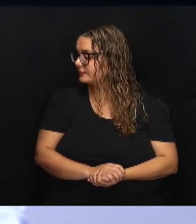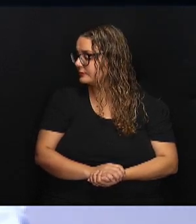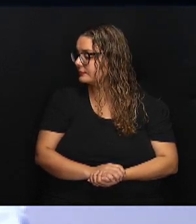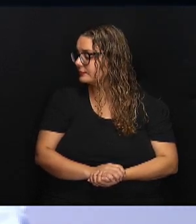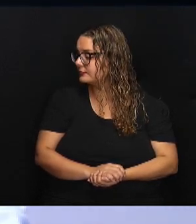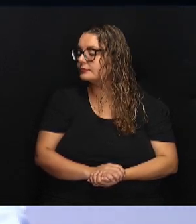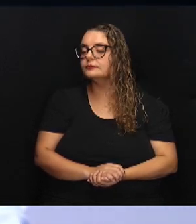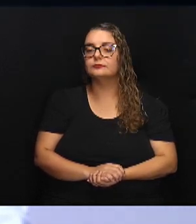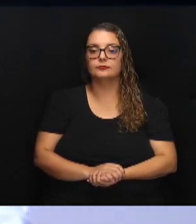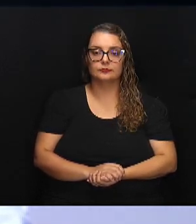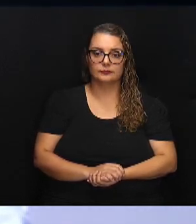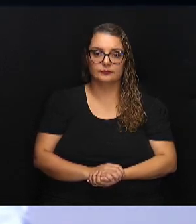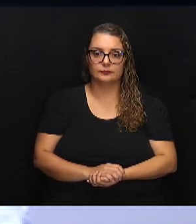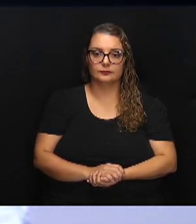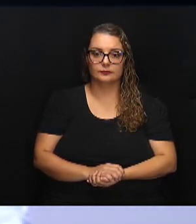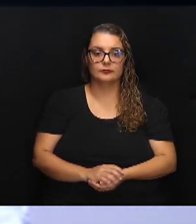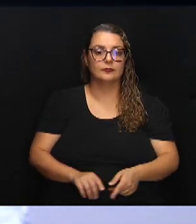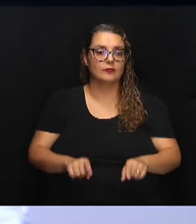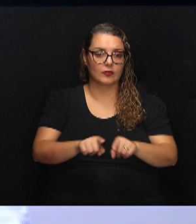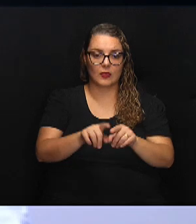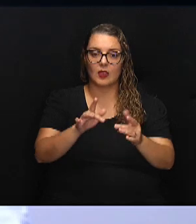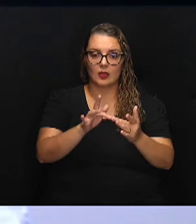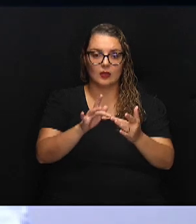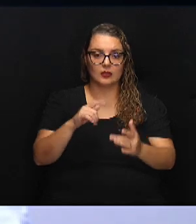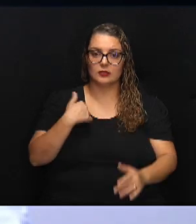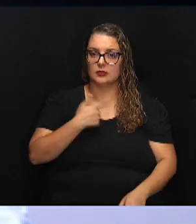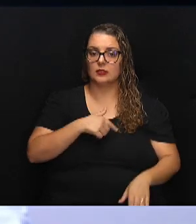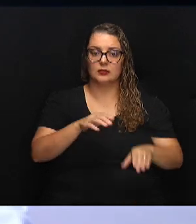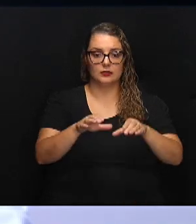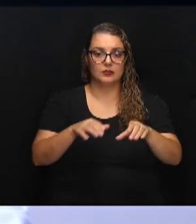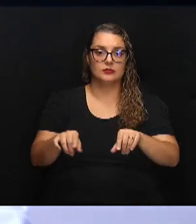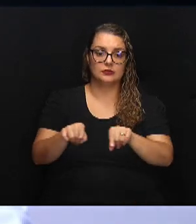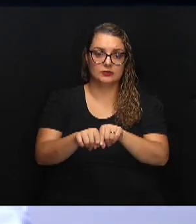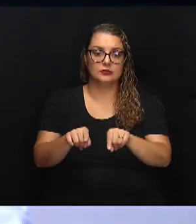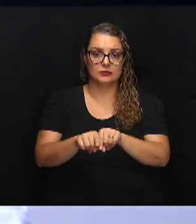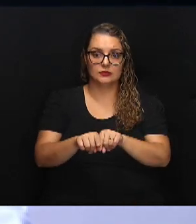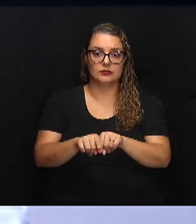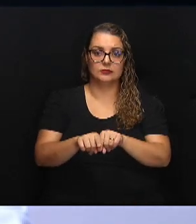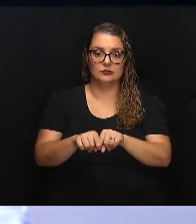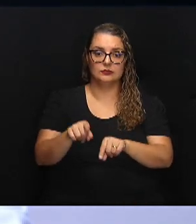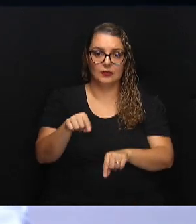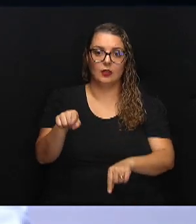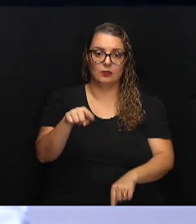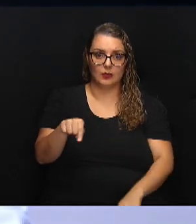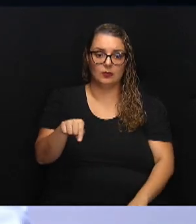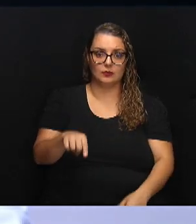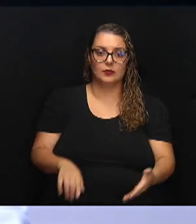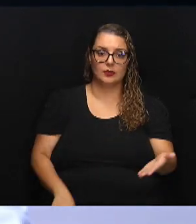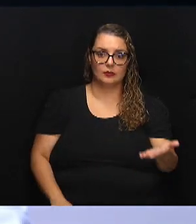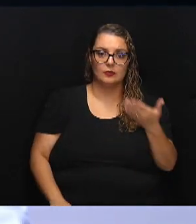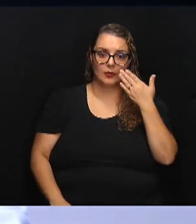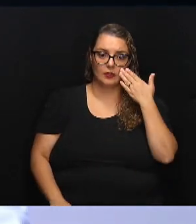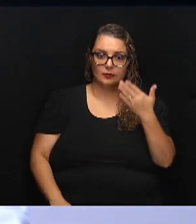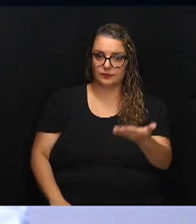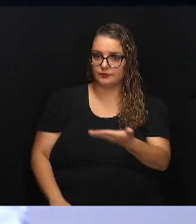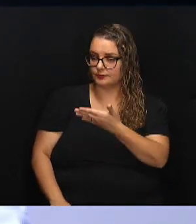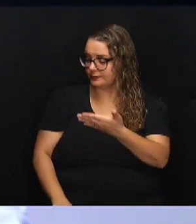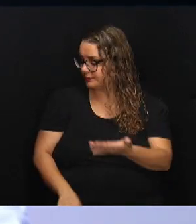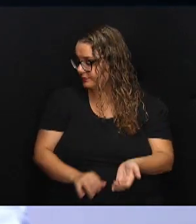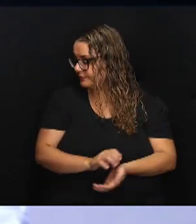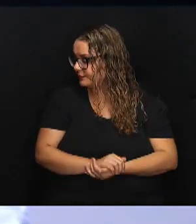agência.baciaspcj.org.br, e o contato aqui da nossa coordenação, da coordenação de projetos,